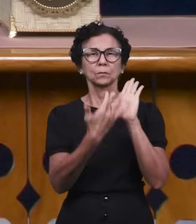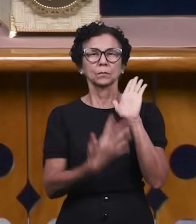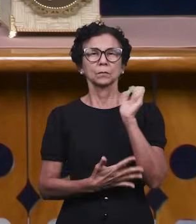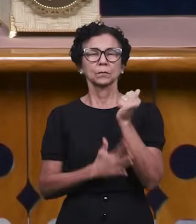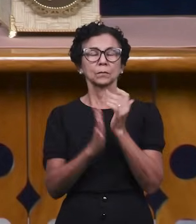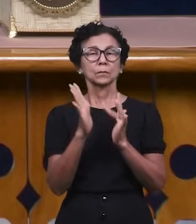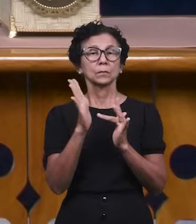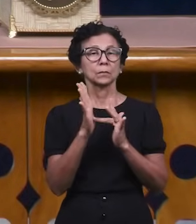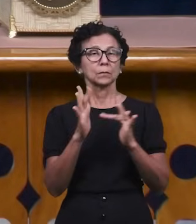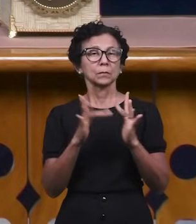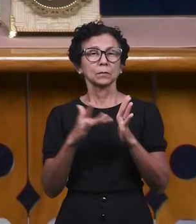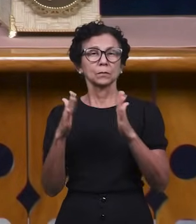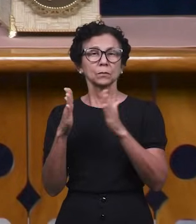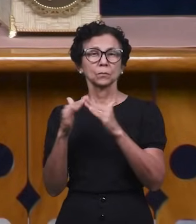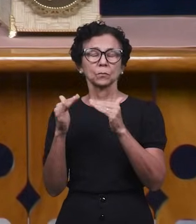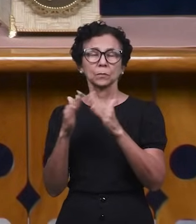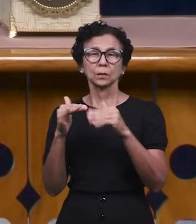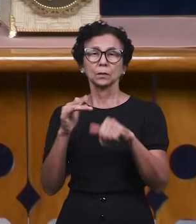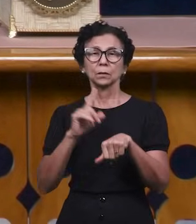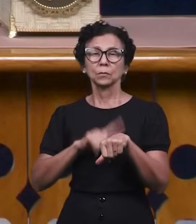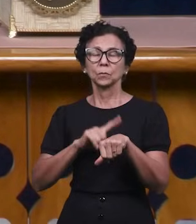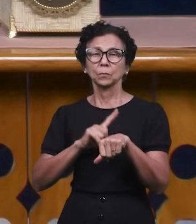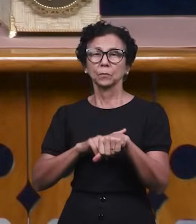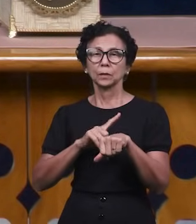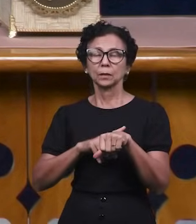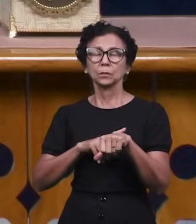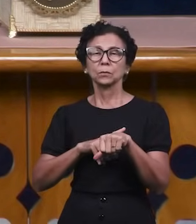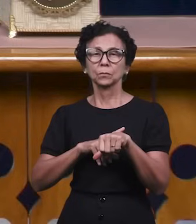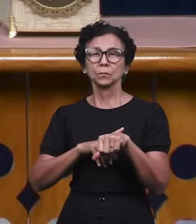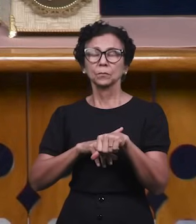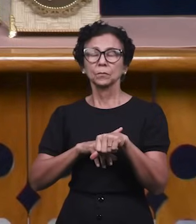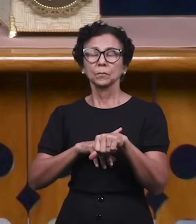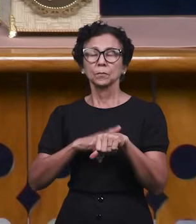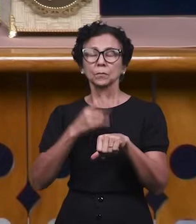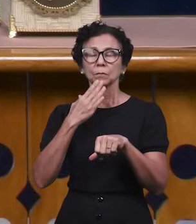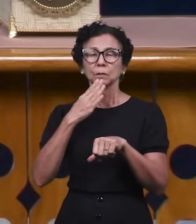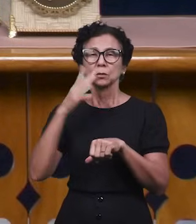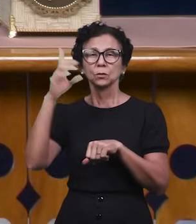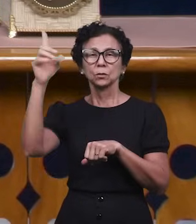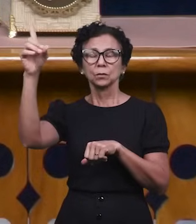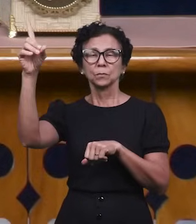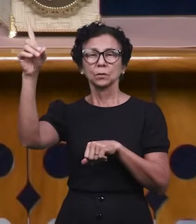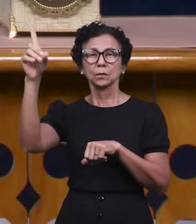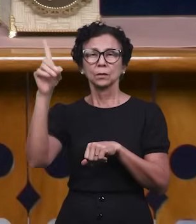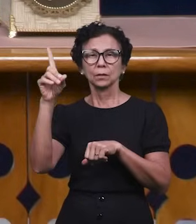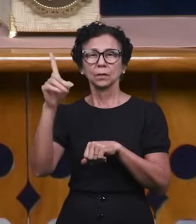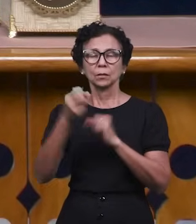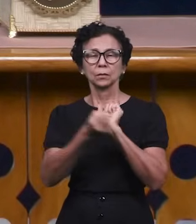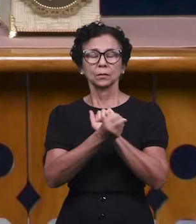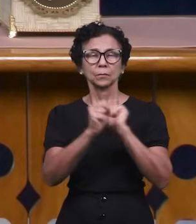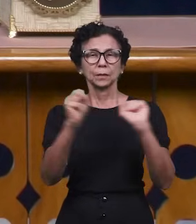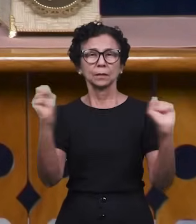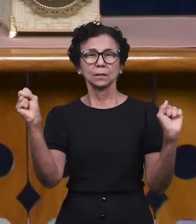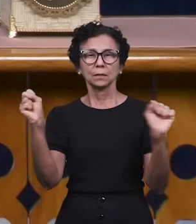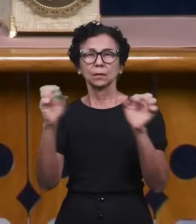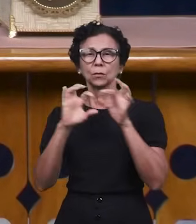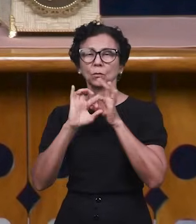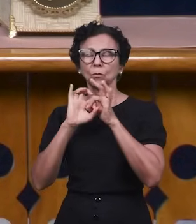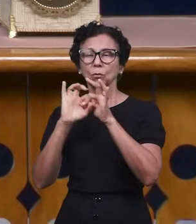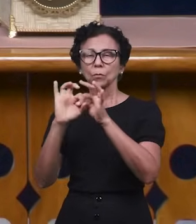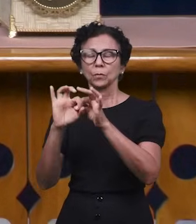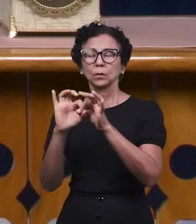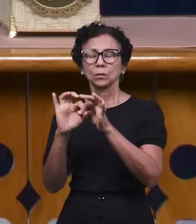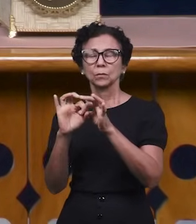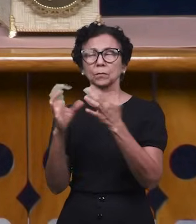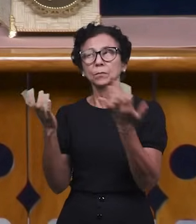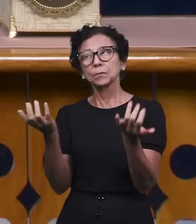do Senhor Jesus e suplicamos nesta hora, ó Deus, dá-nos libertação, comunhão